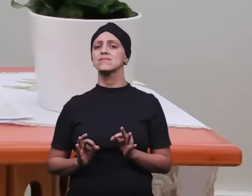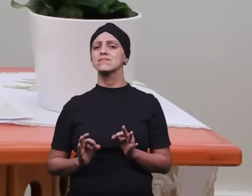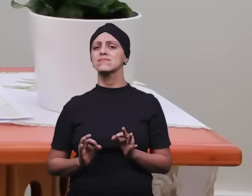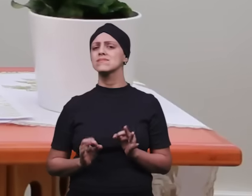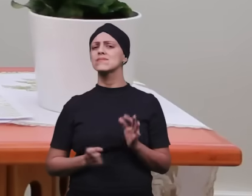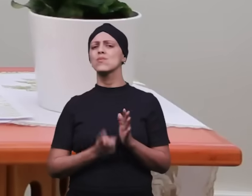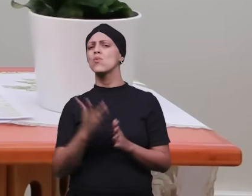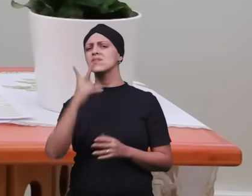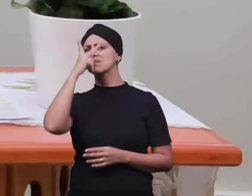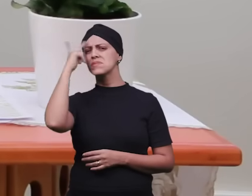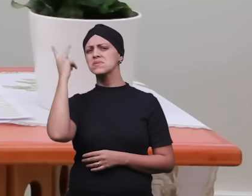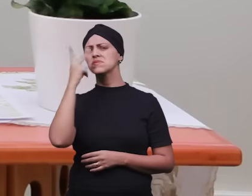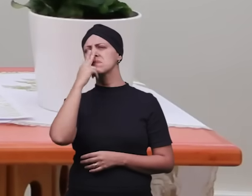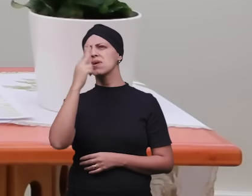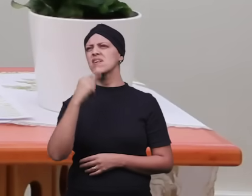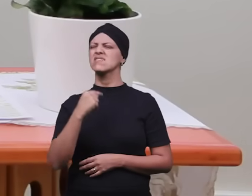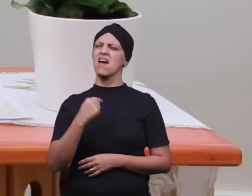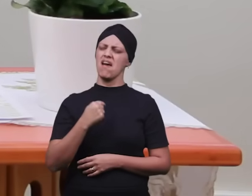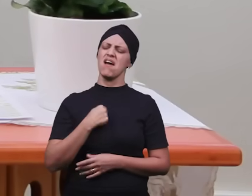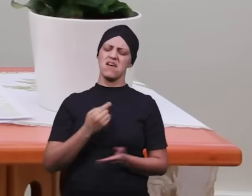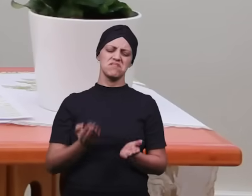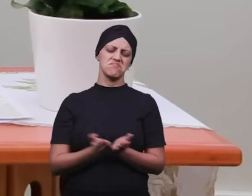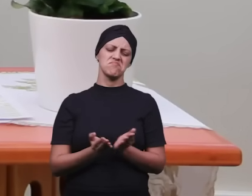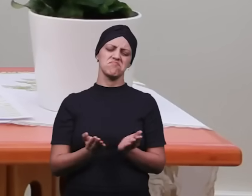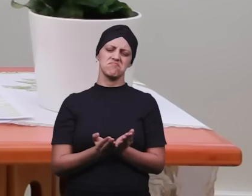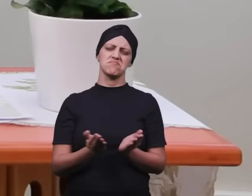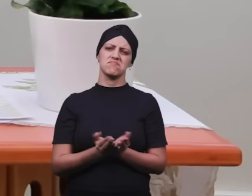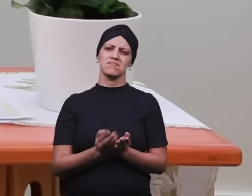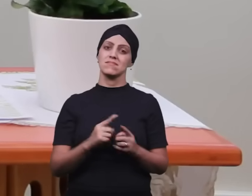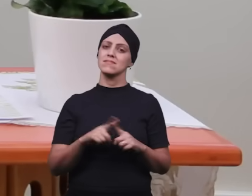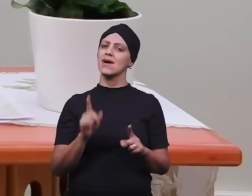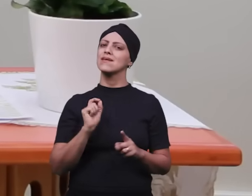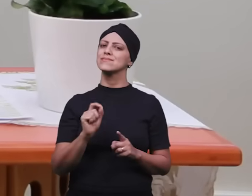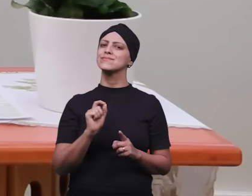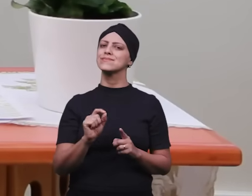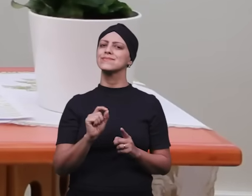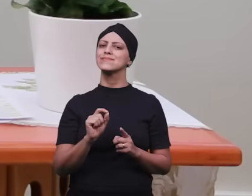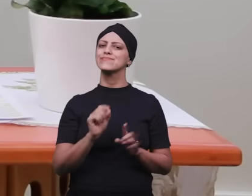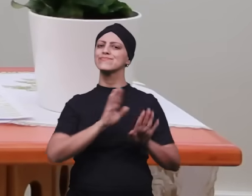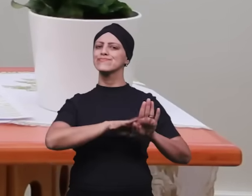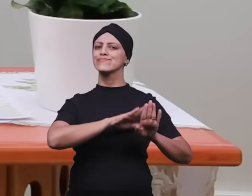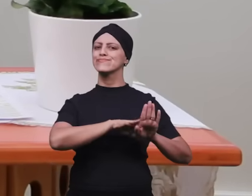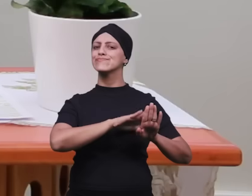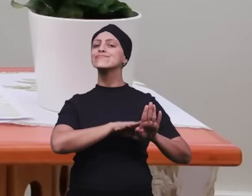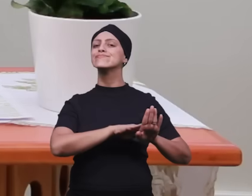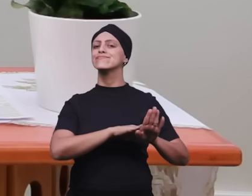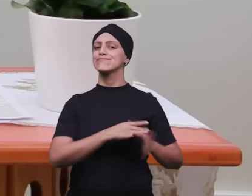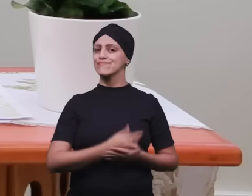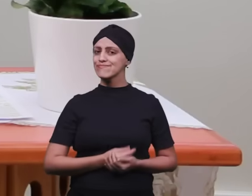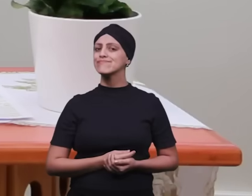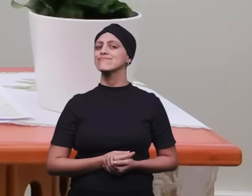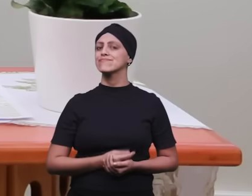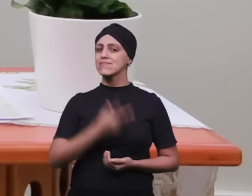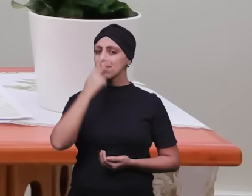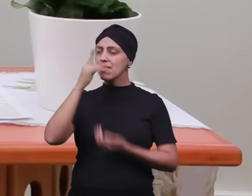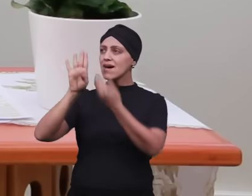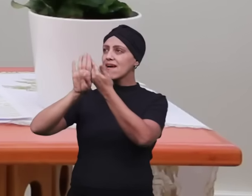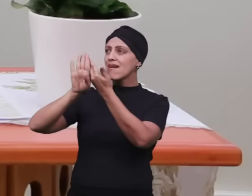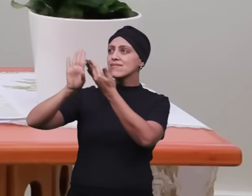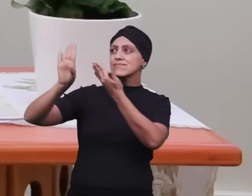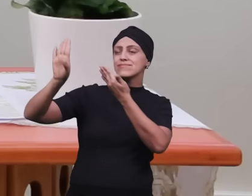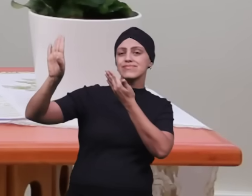uma vida que elas até dizem cristã, mas estão à beira do caminho, longe da verdade.